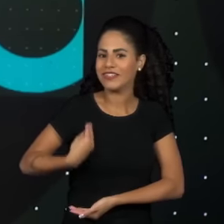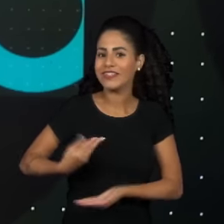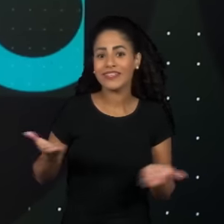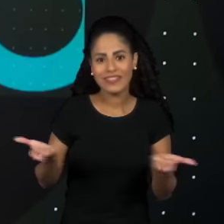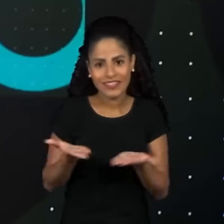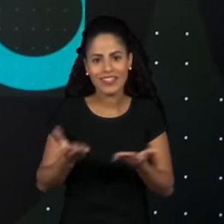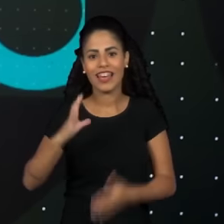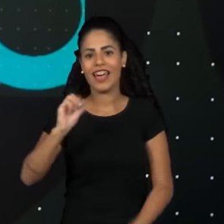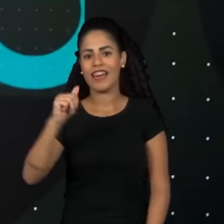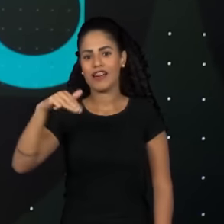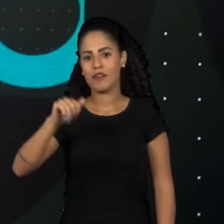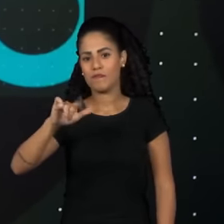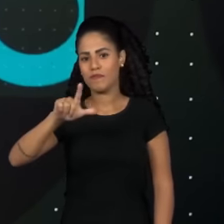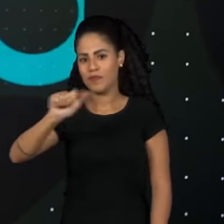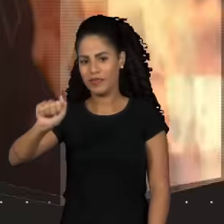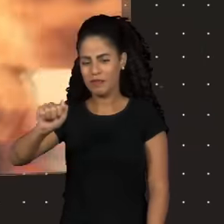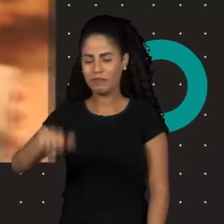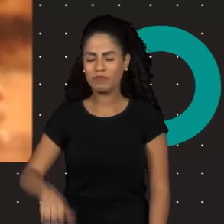é Camila Morgado.